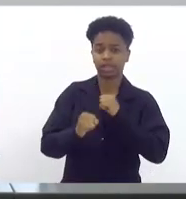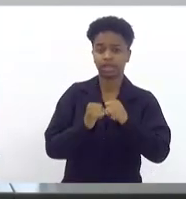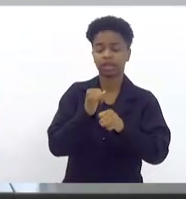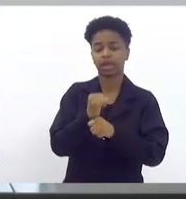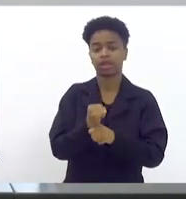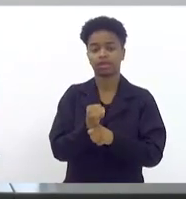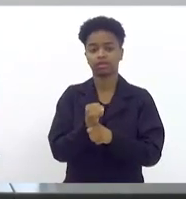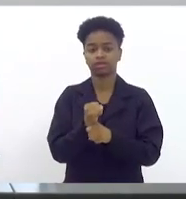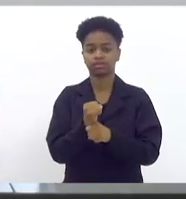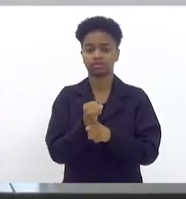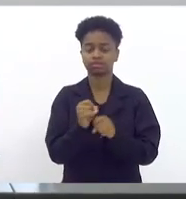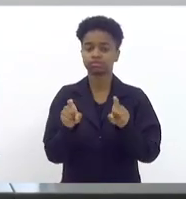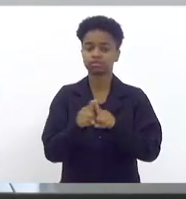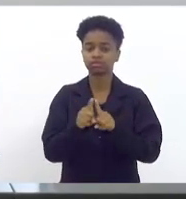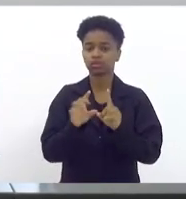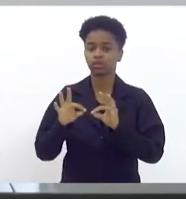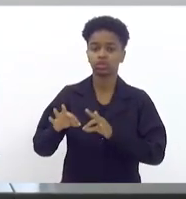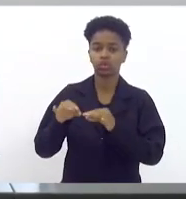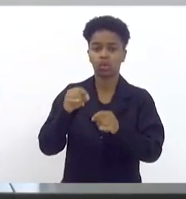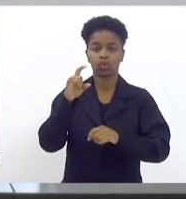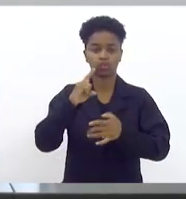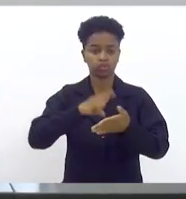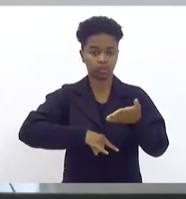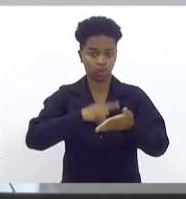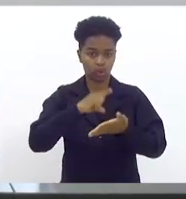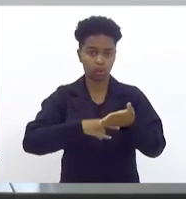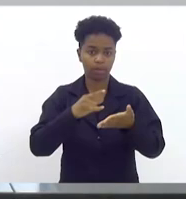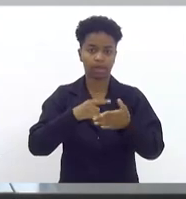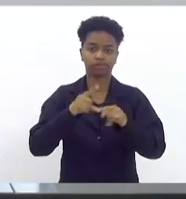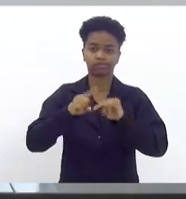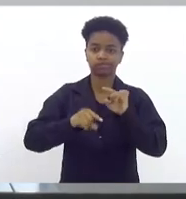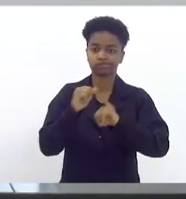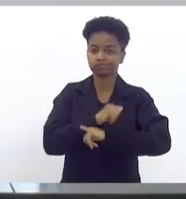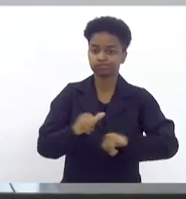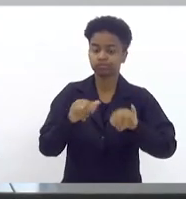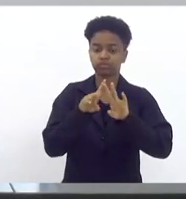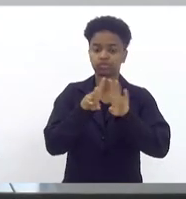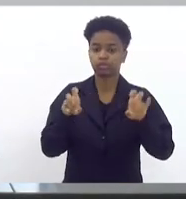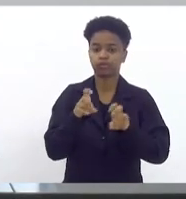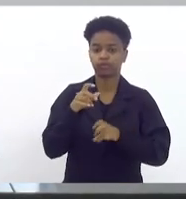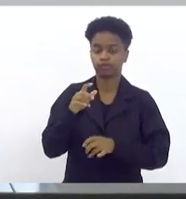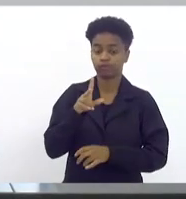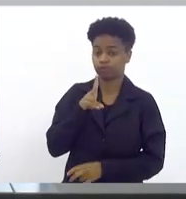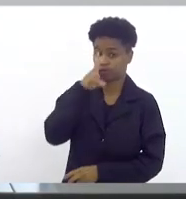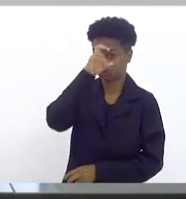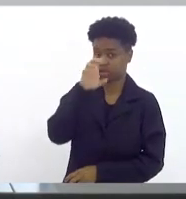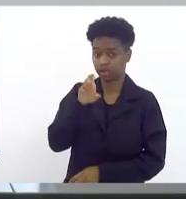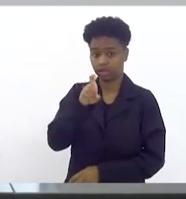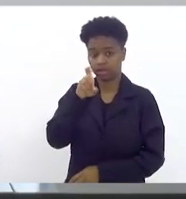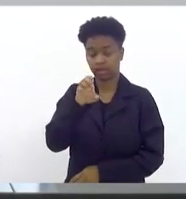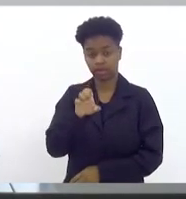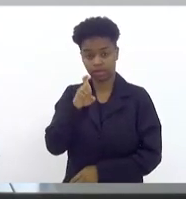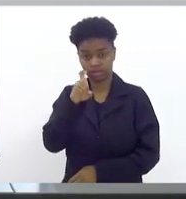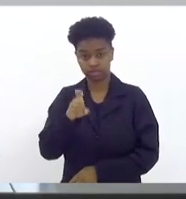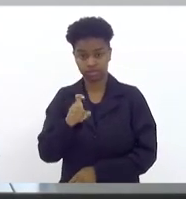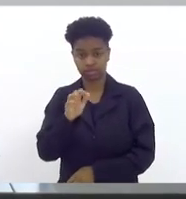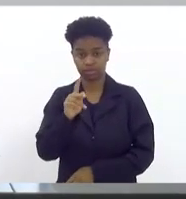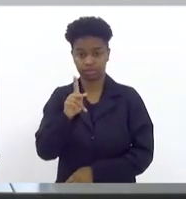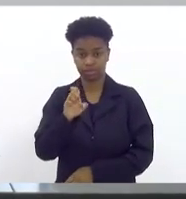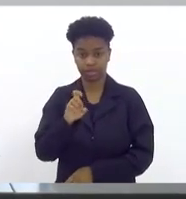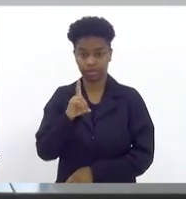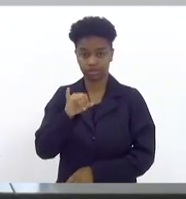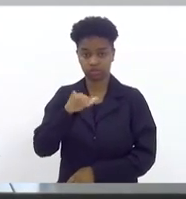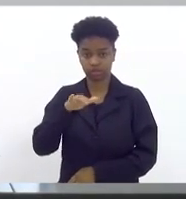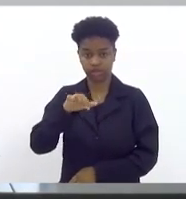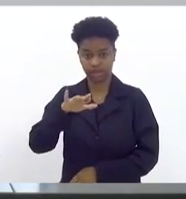e em todos os anais ali que falam sobre a Força Expedicionária Brasileira, justamente celebra a ação da